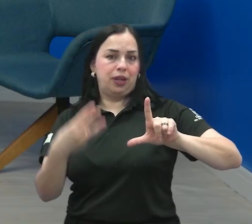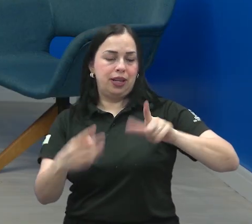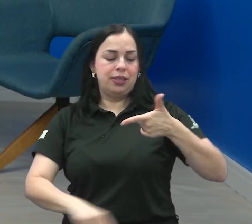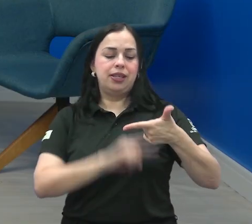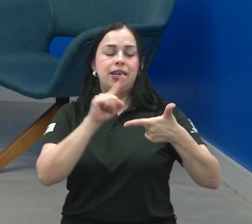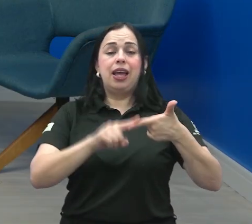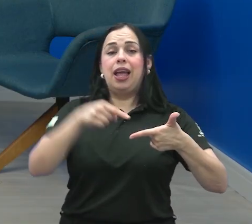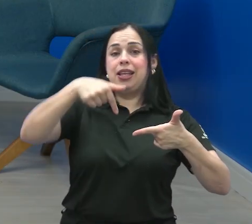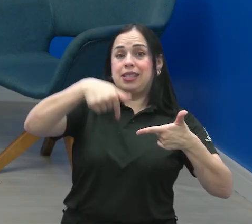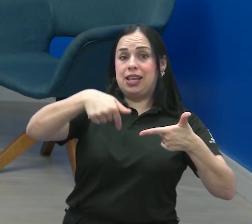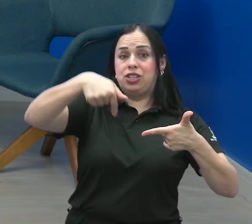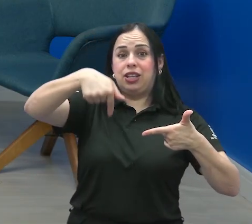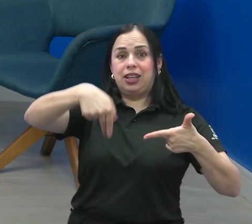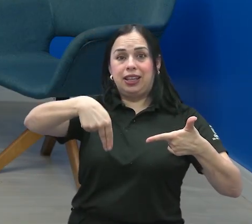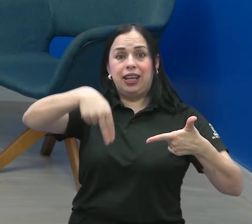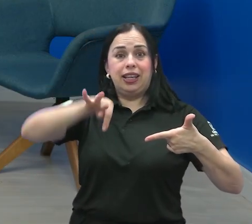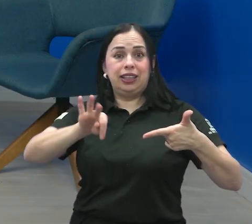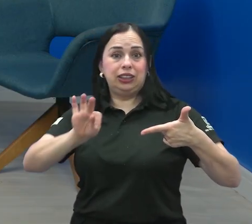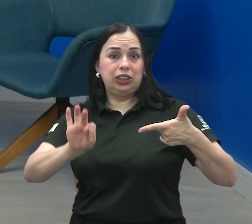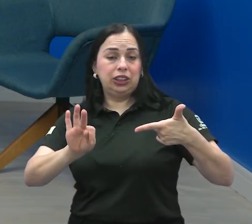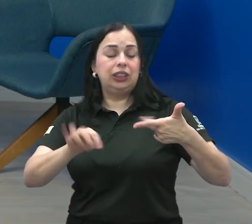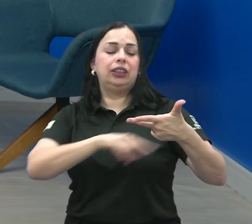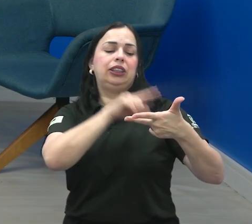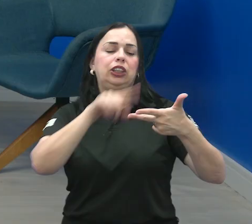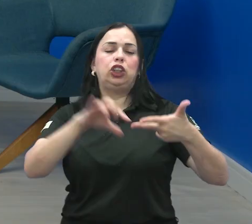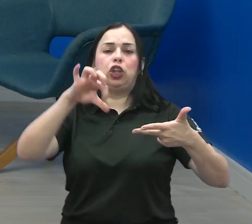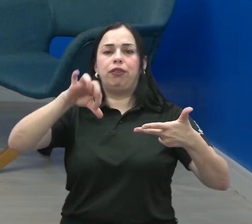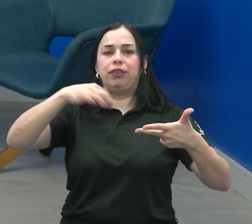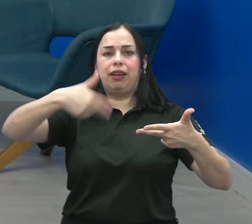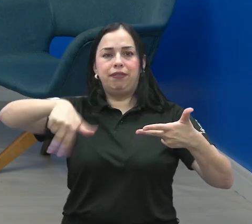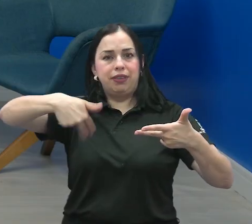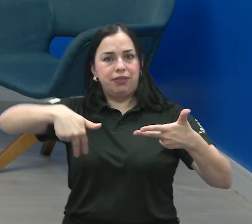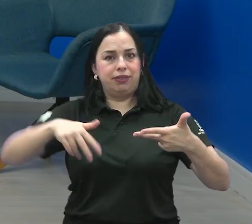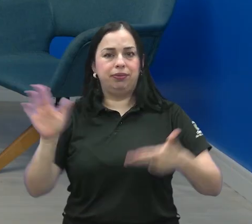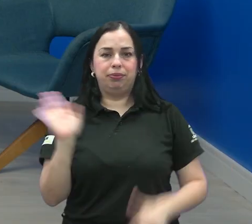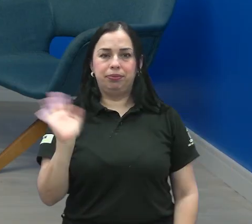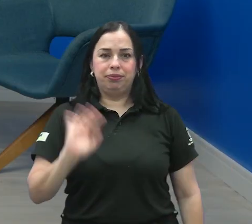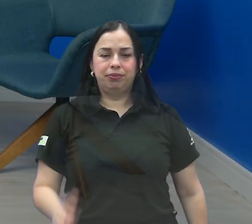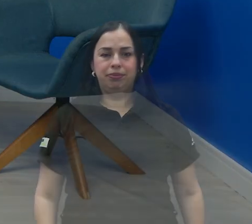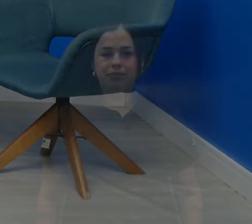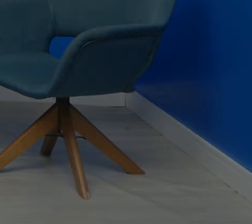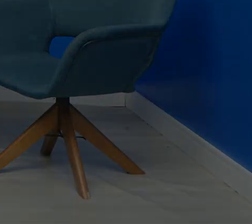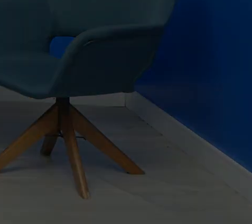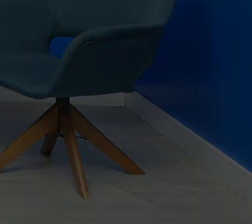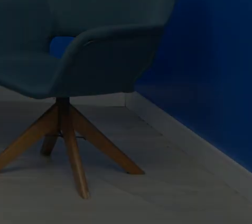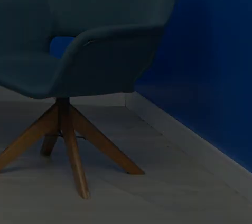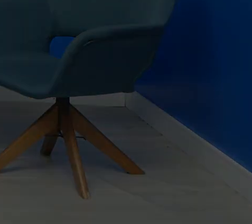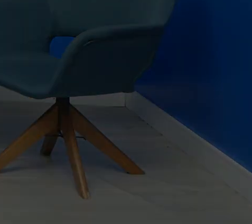12.3, além do canal 7 na NET e 9 da Vivo. Até!